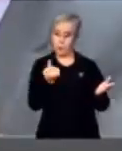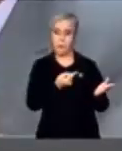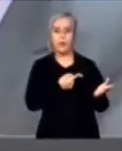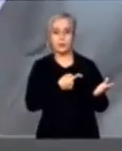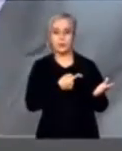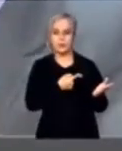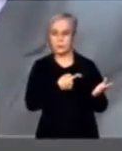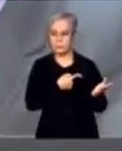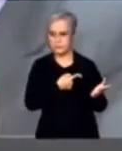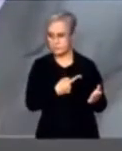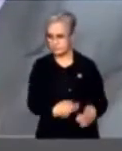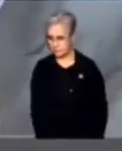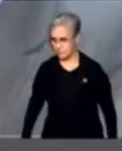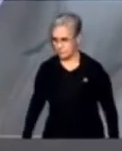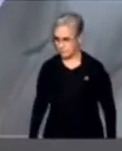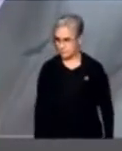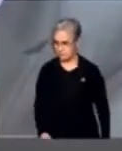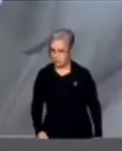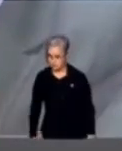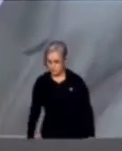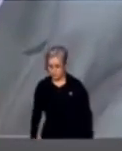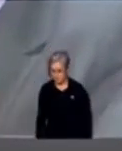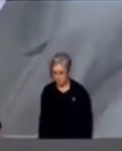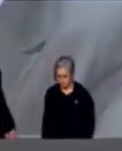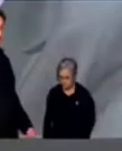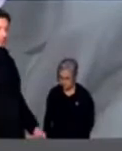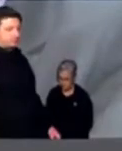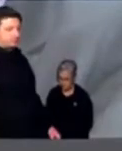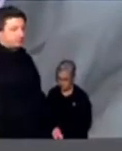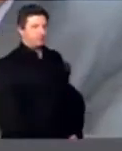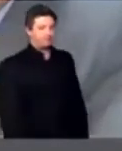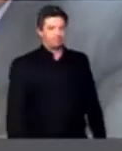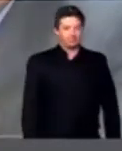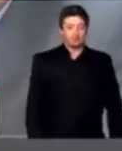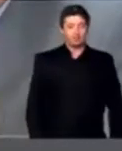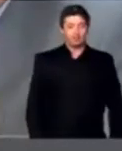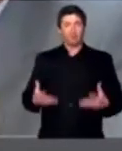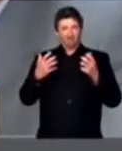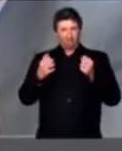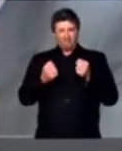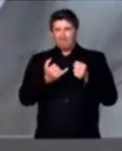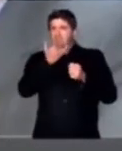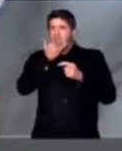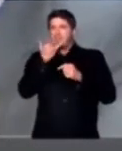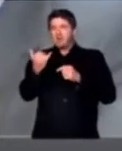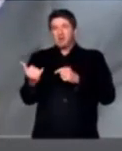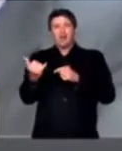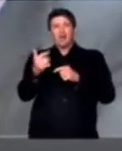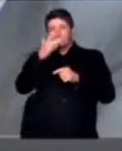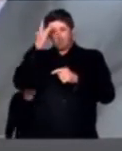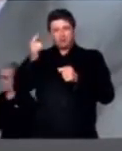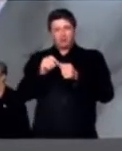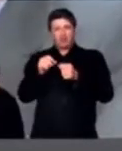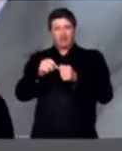aquele que cometeu um crime, exatamente porque ele é a presença onde há a ausência do Estado.